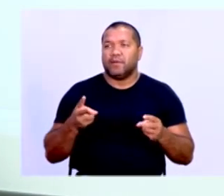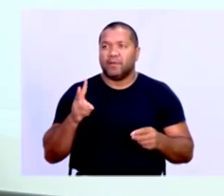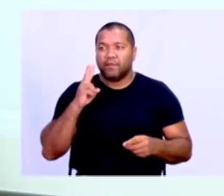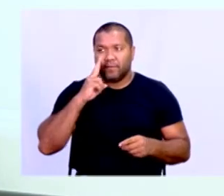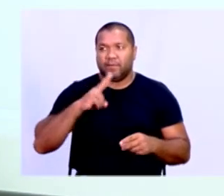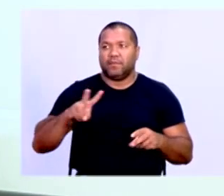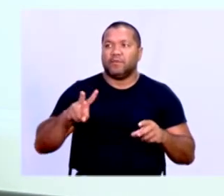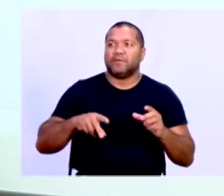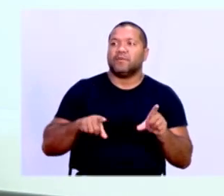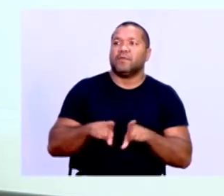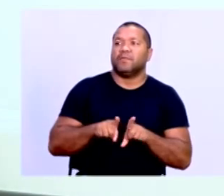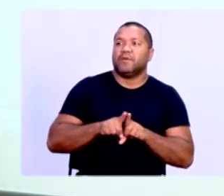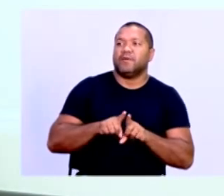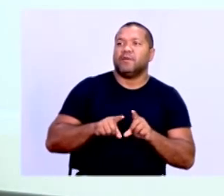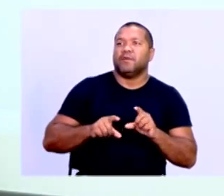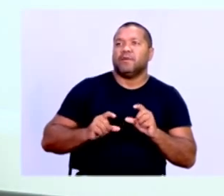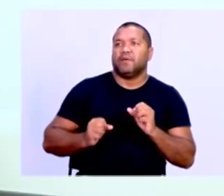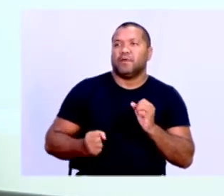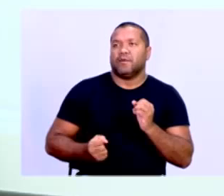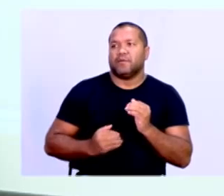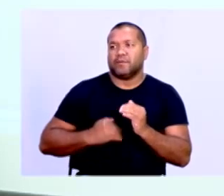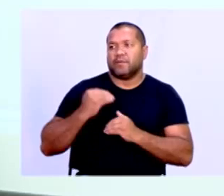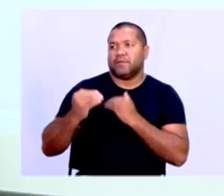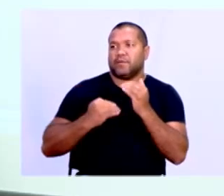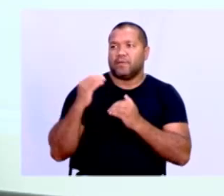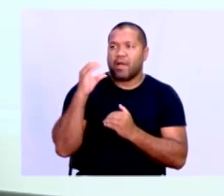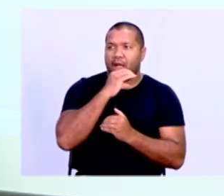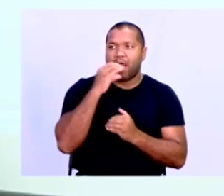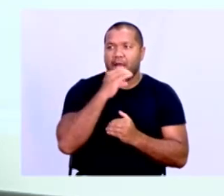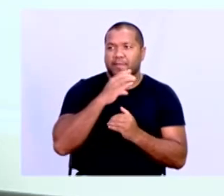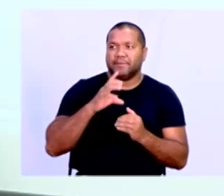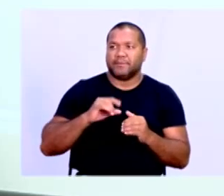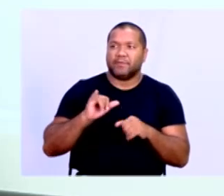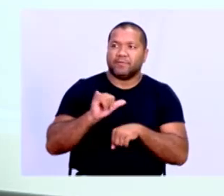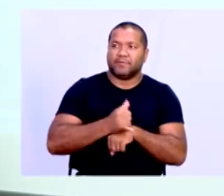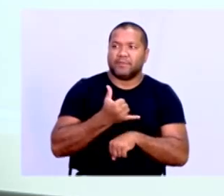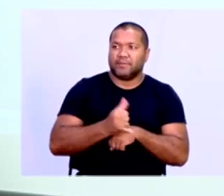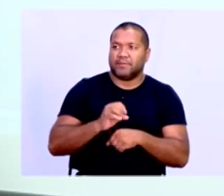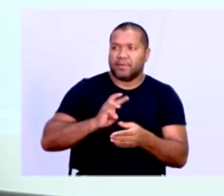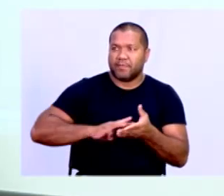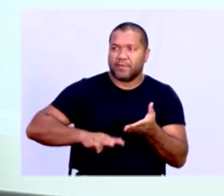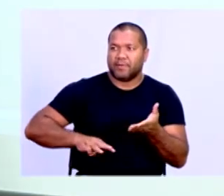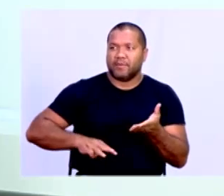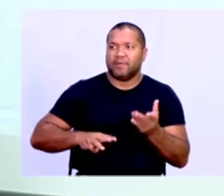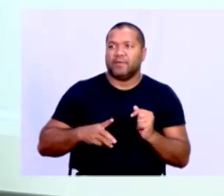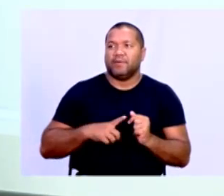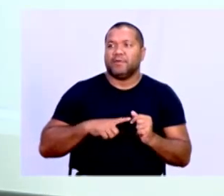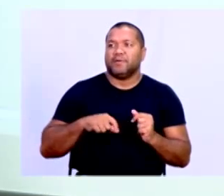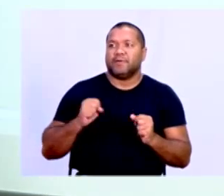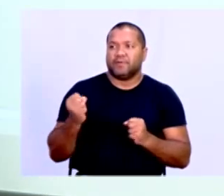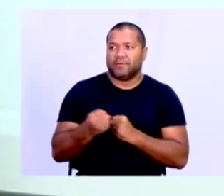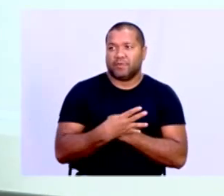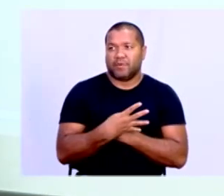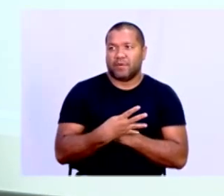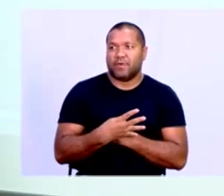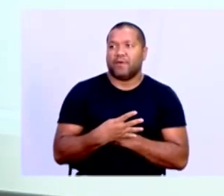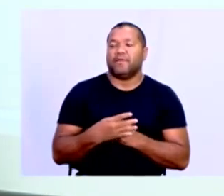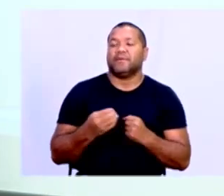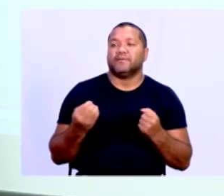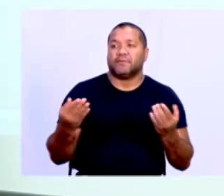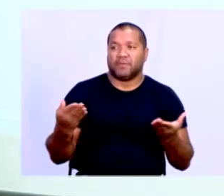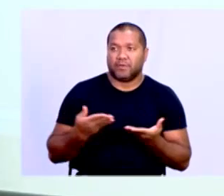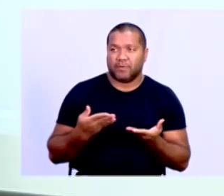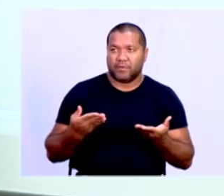o desenvolvimento ágil, que são as técnicas, as metodologias mais modernas